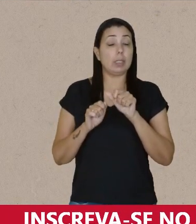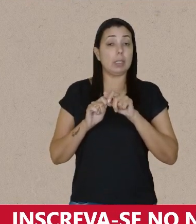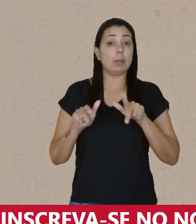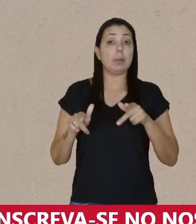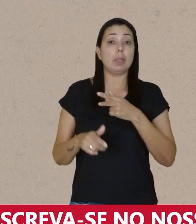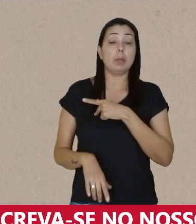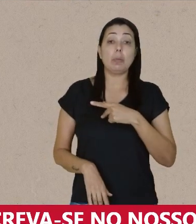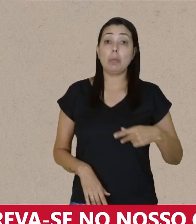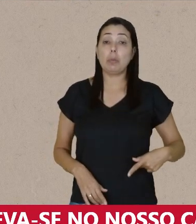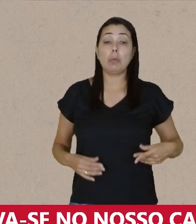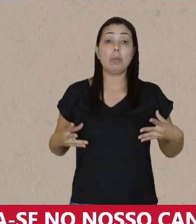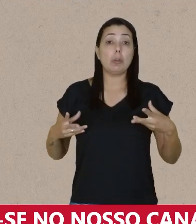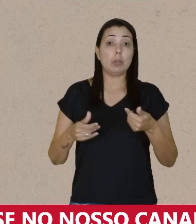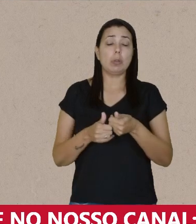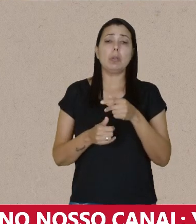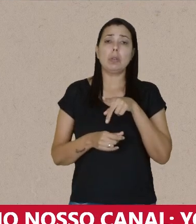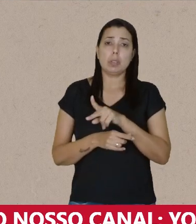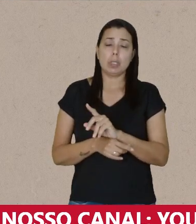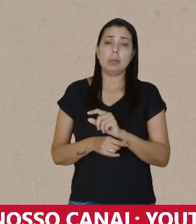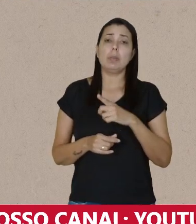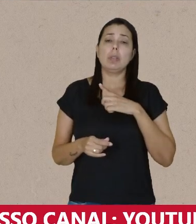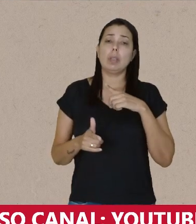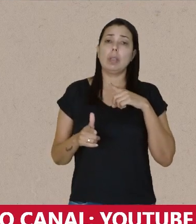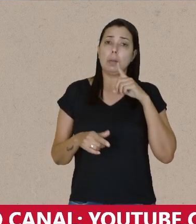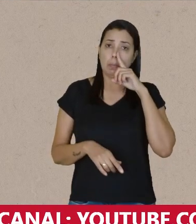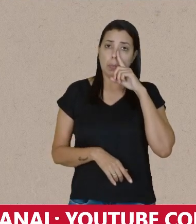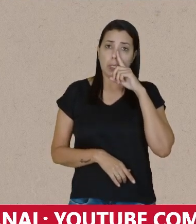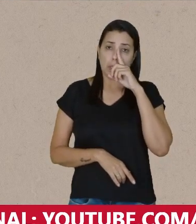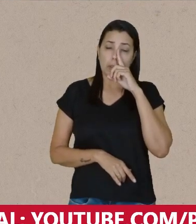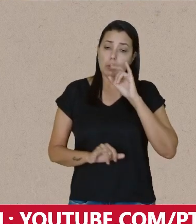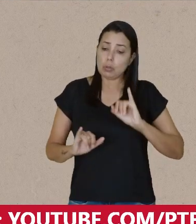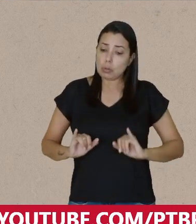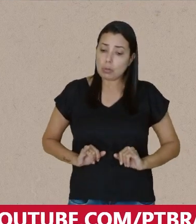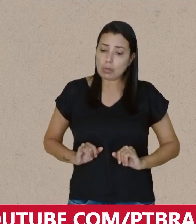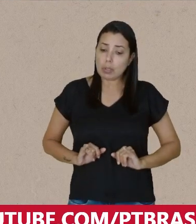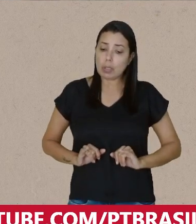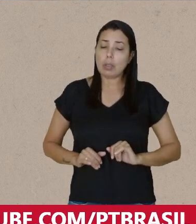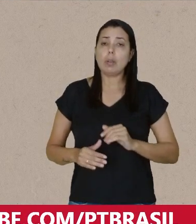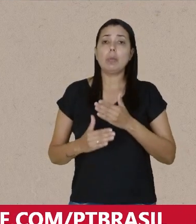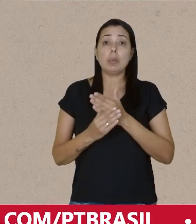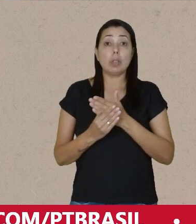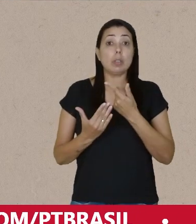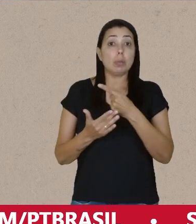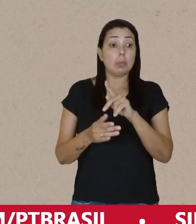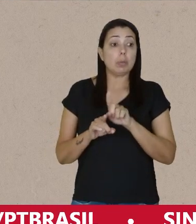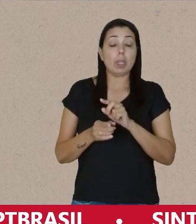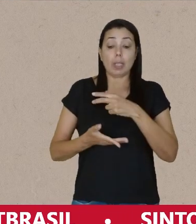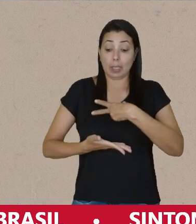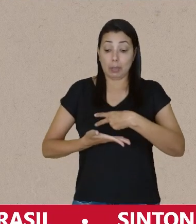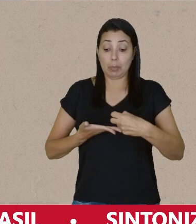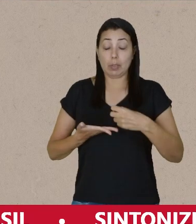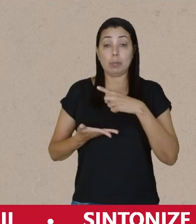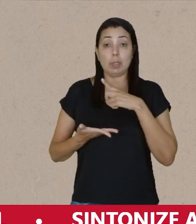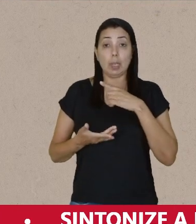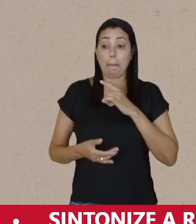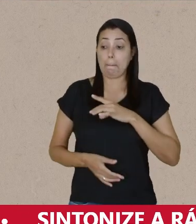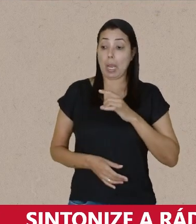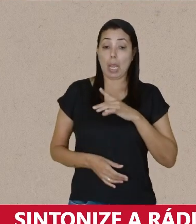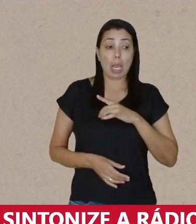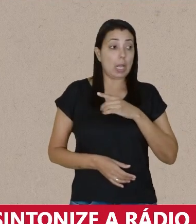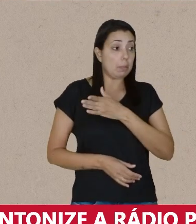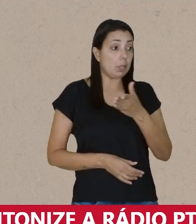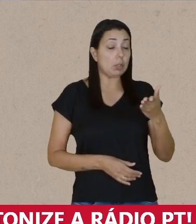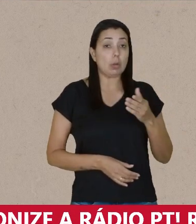e notórios, ele sempre corre o risco de sofrer um processo de impeachment. Então ele procura amedrontar, atemorizar